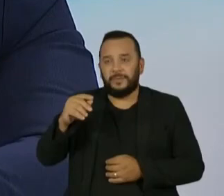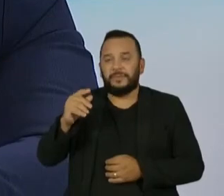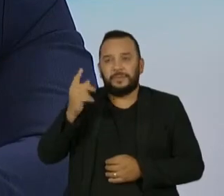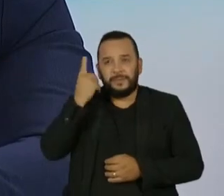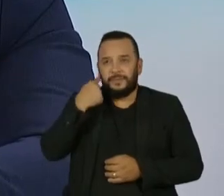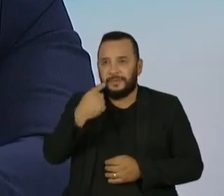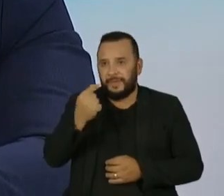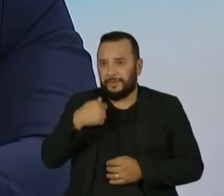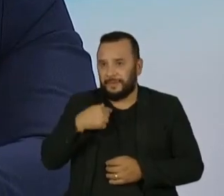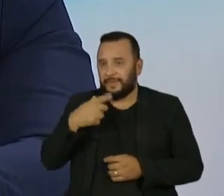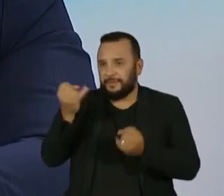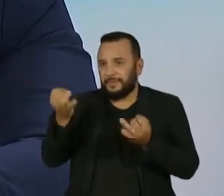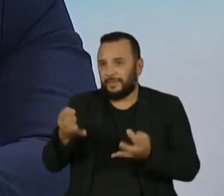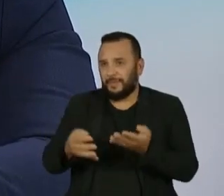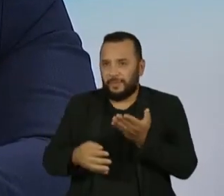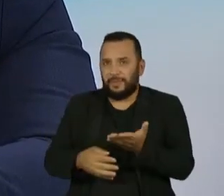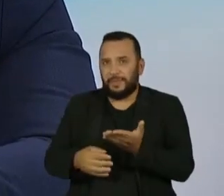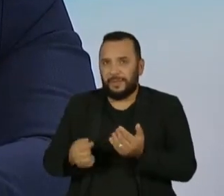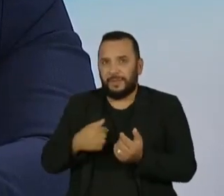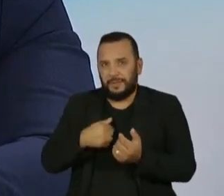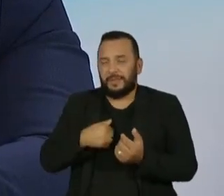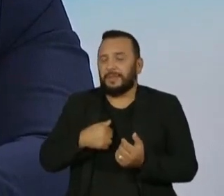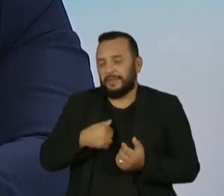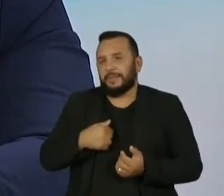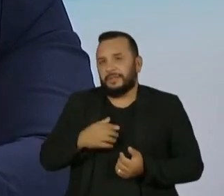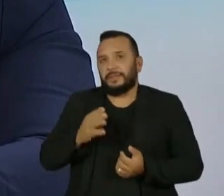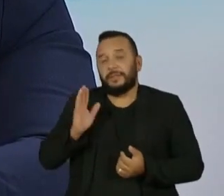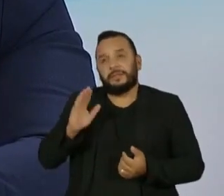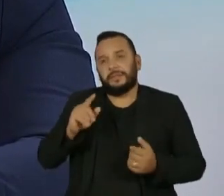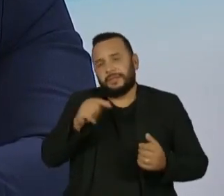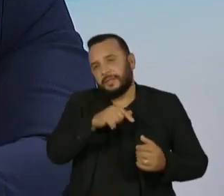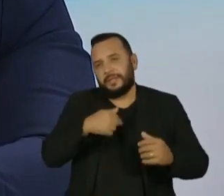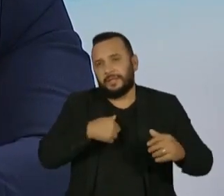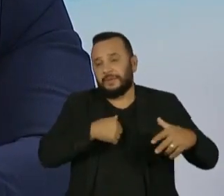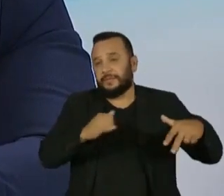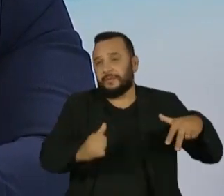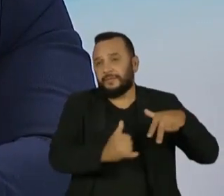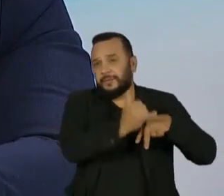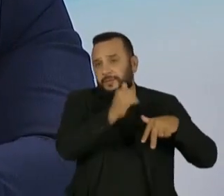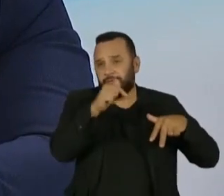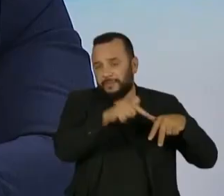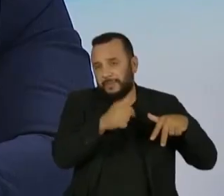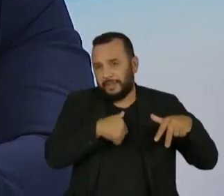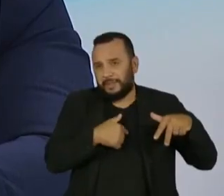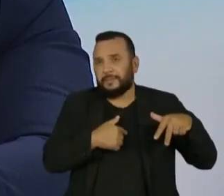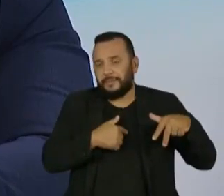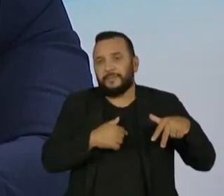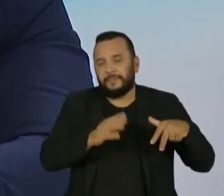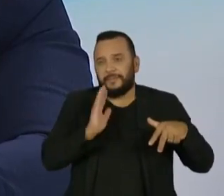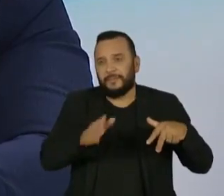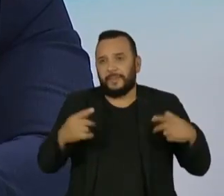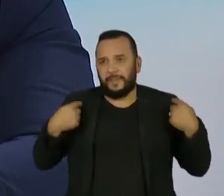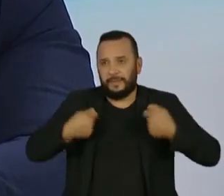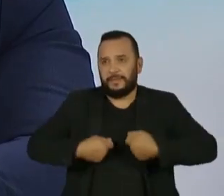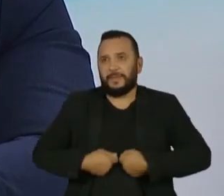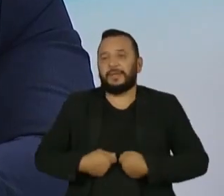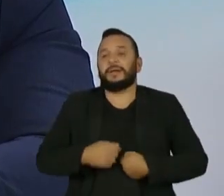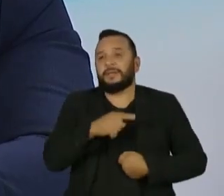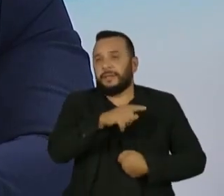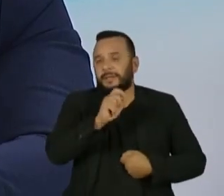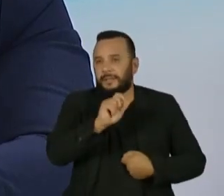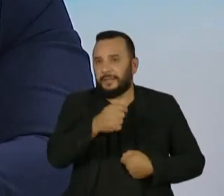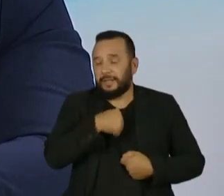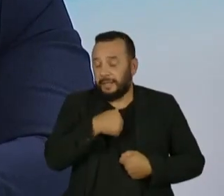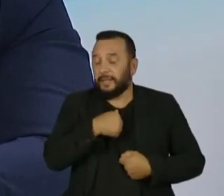programa citando esse mesmo fato, que Alexandre de Moraes, por se dizer vítima, talvez deveria se declarar em suspeição e não tocar